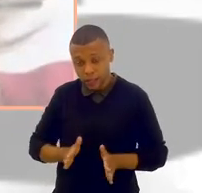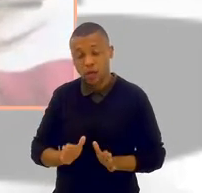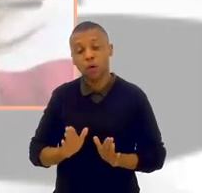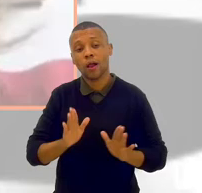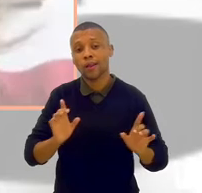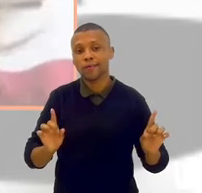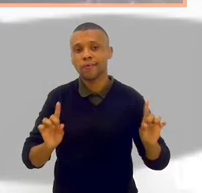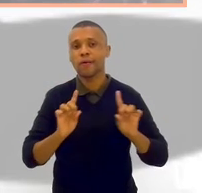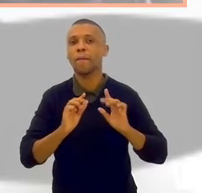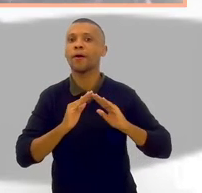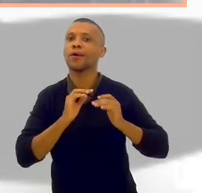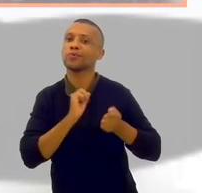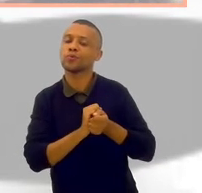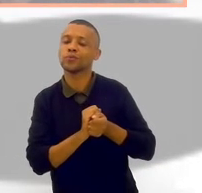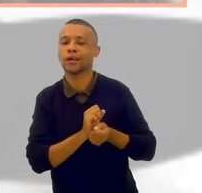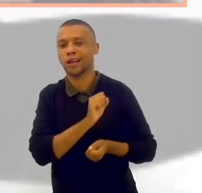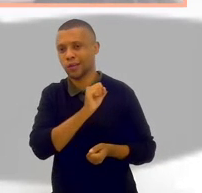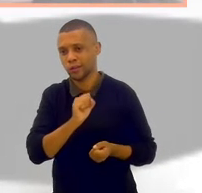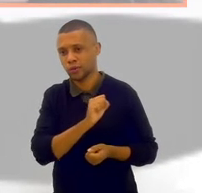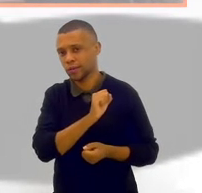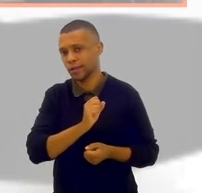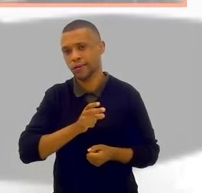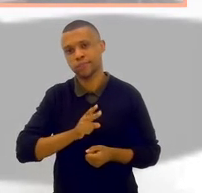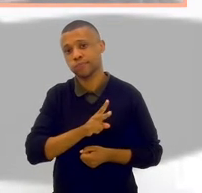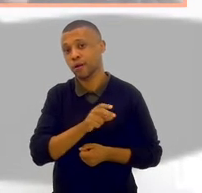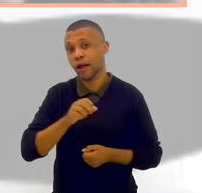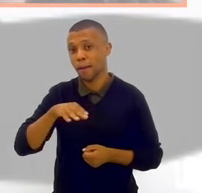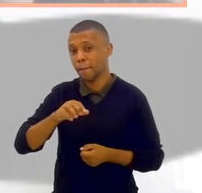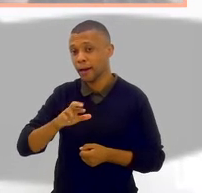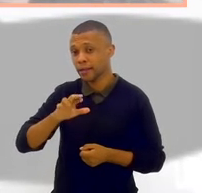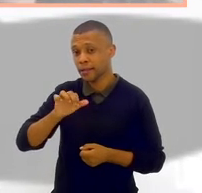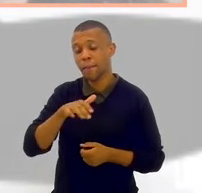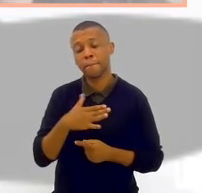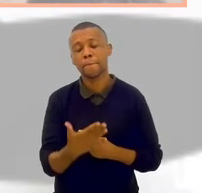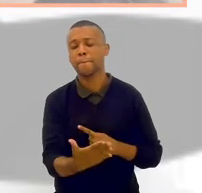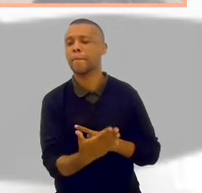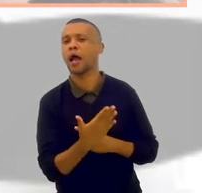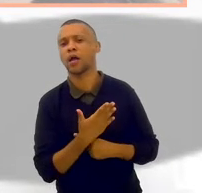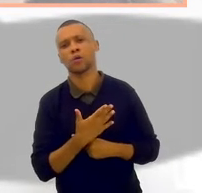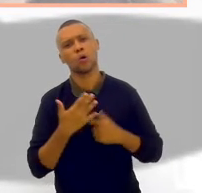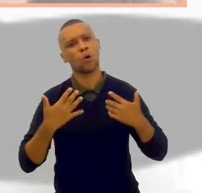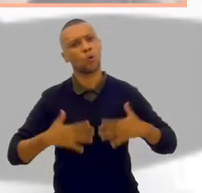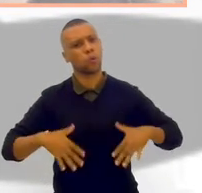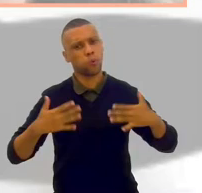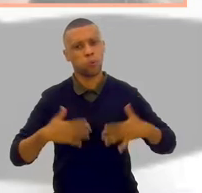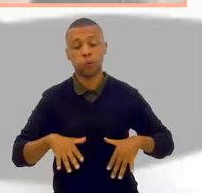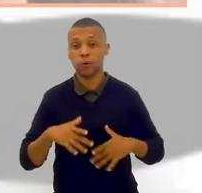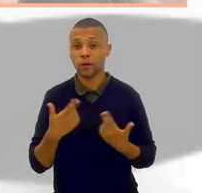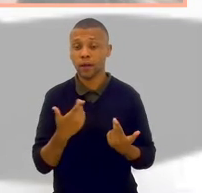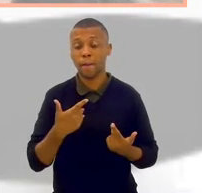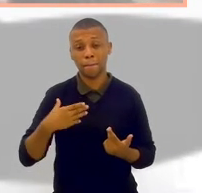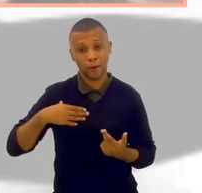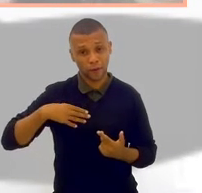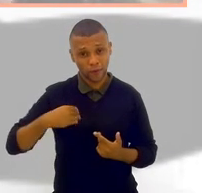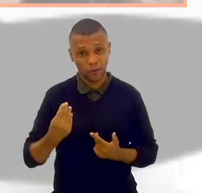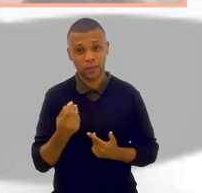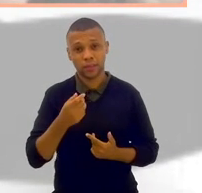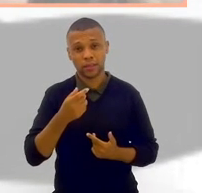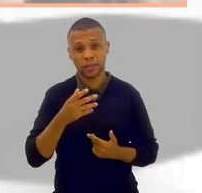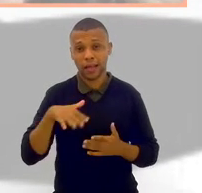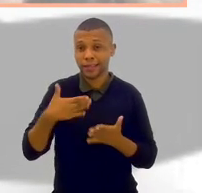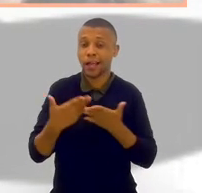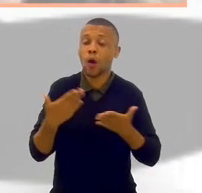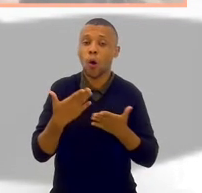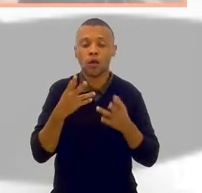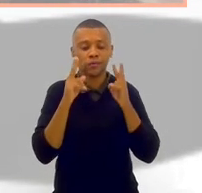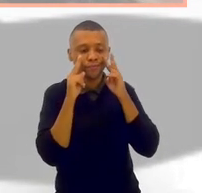até hoje. Então a Maria que me ajudou muito. Ela é uma pessoa assim, tanto que meus filhos chamam de Ia